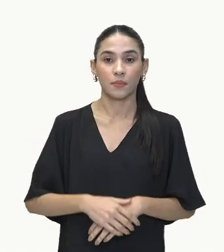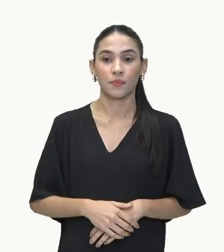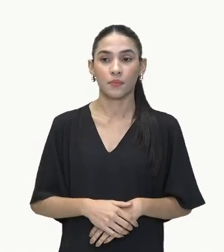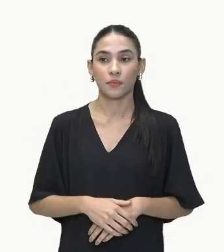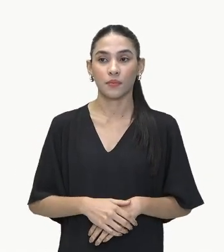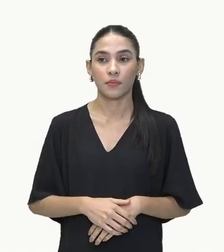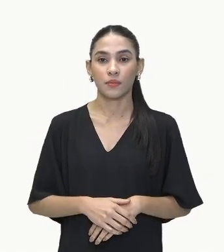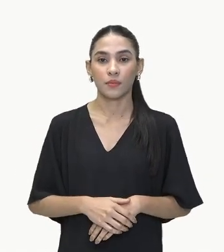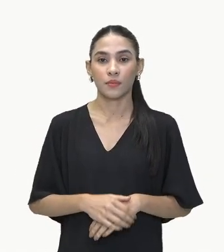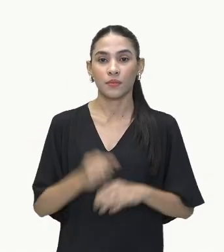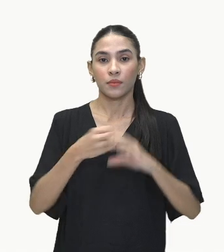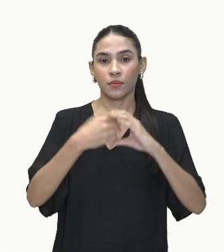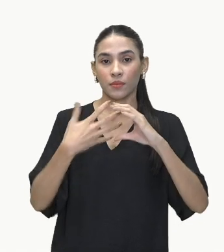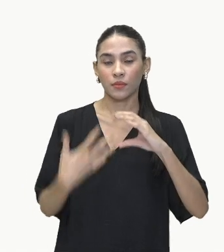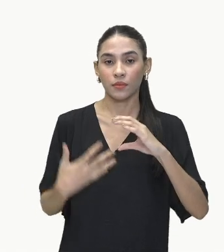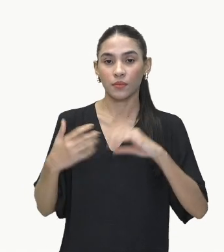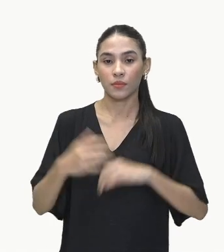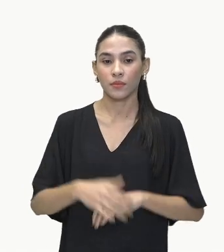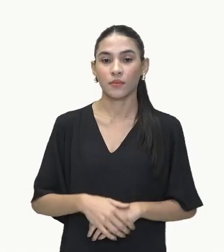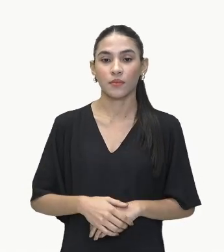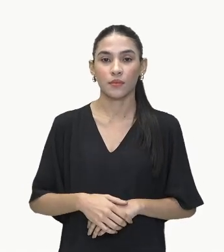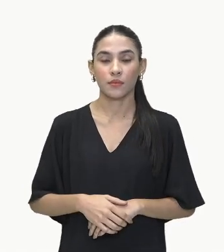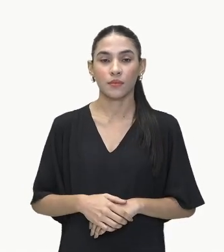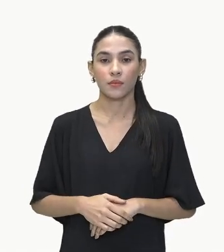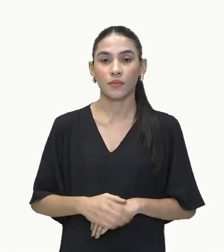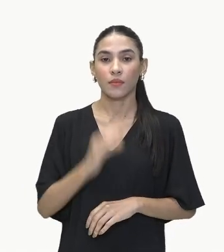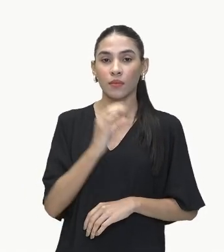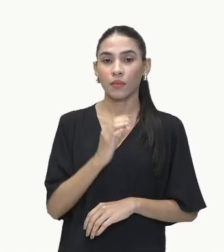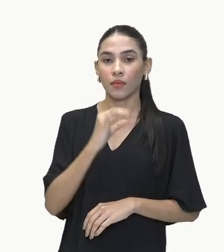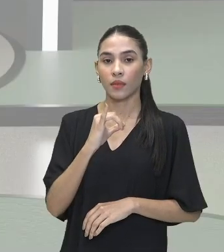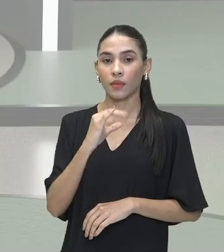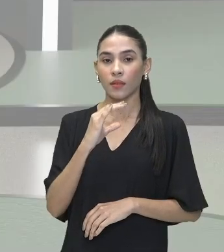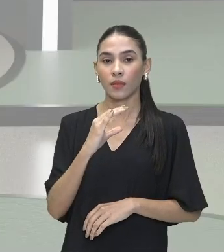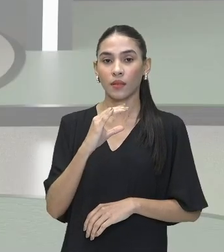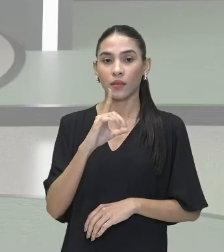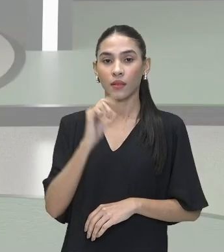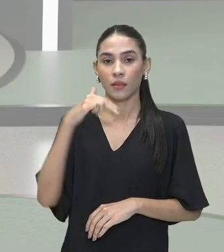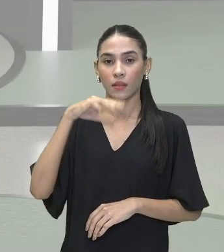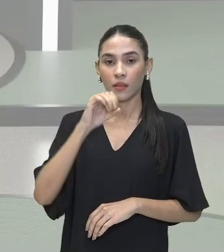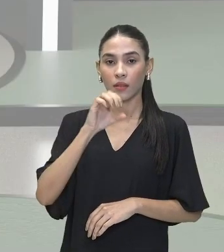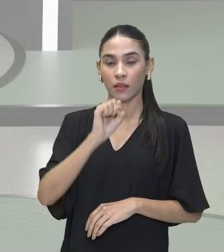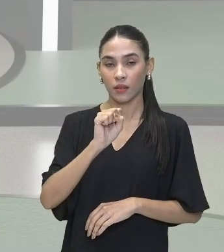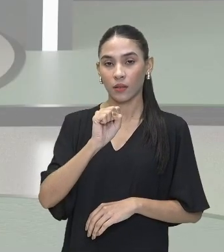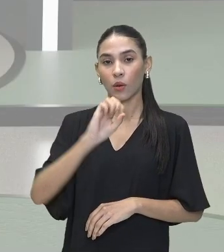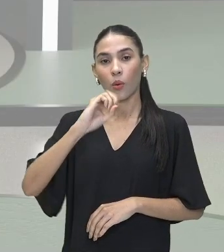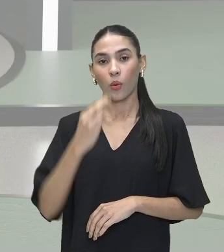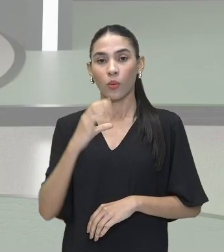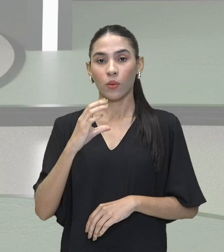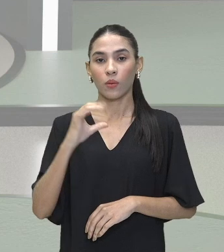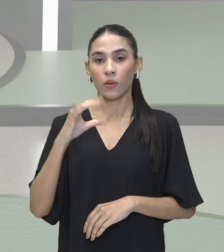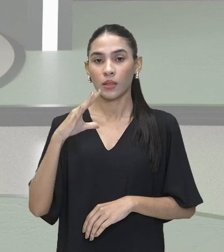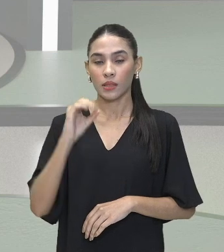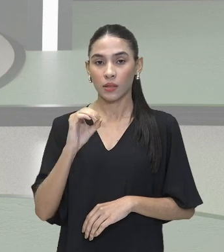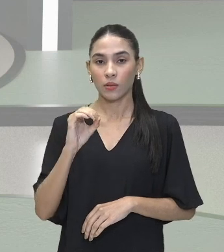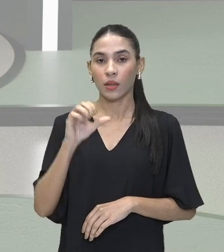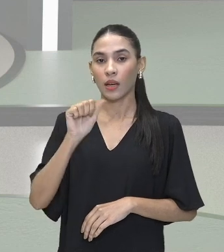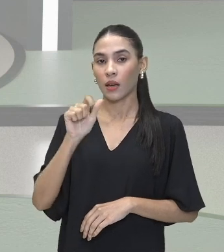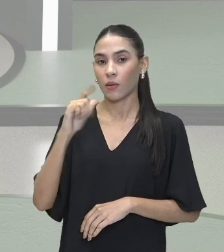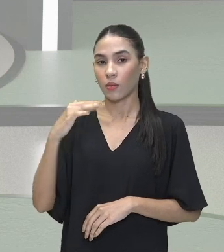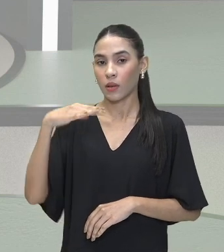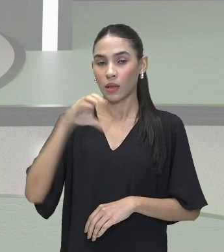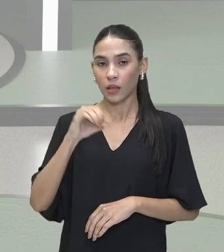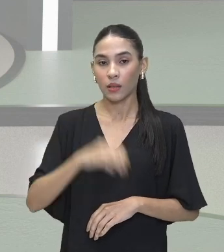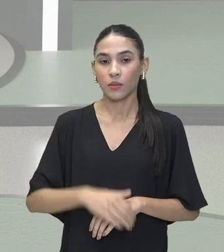as características, né, dos ciclanos, né, ou cicloalcanos e dos ciclenos